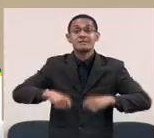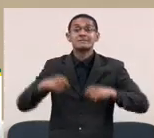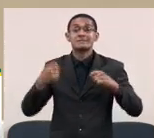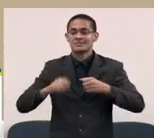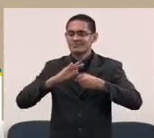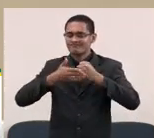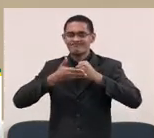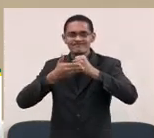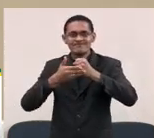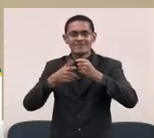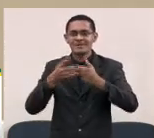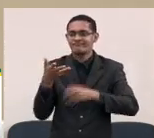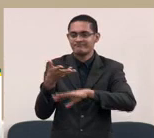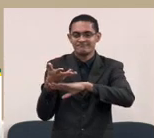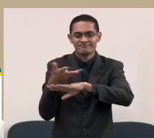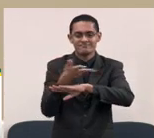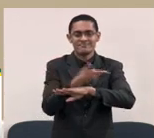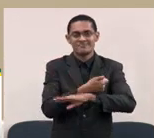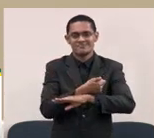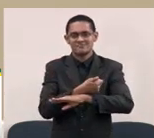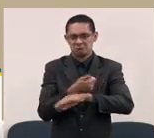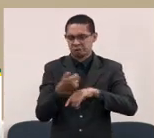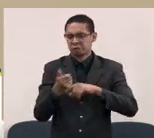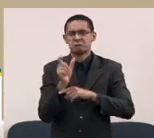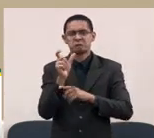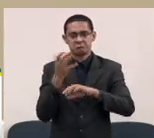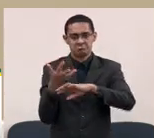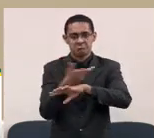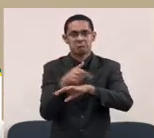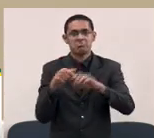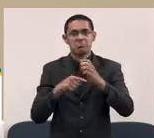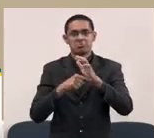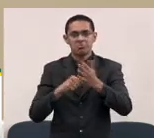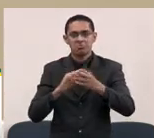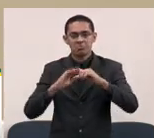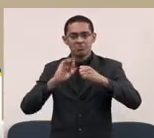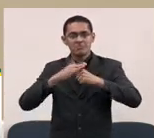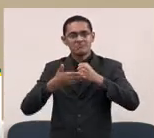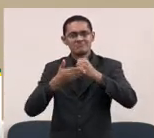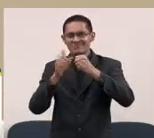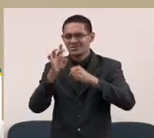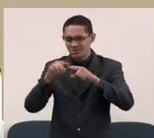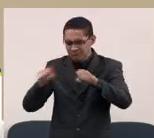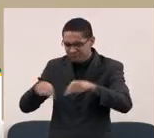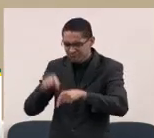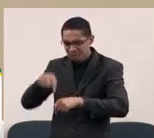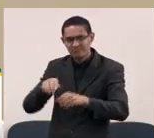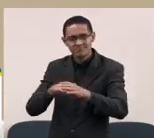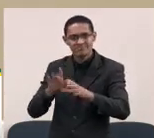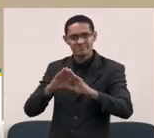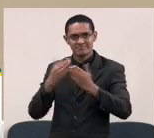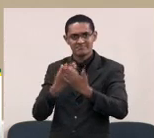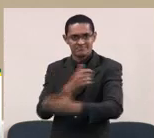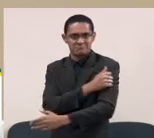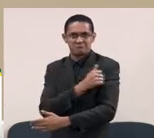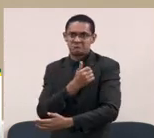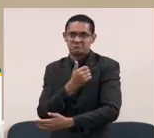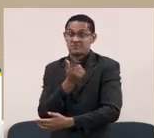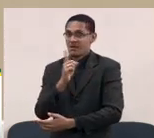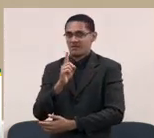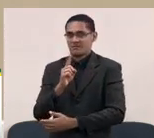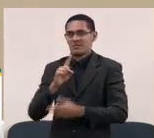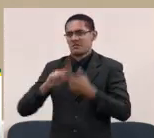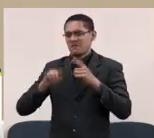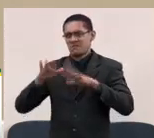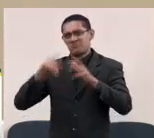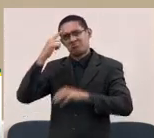com qualidade, e quando a gente fala com qualidade, a gente não está falando só de sala de aula, a gente não está falando só de boa